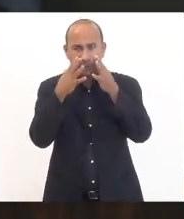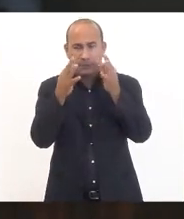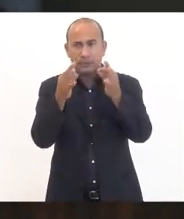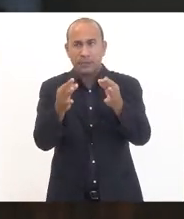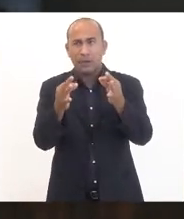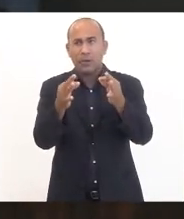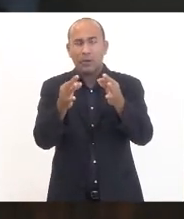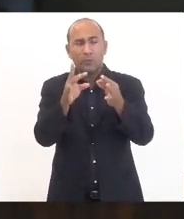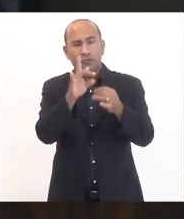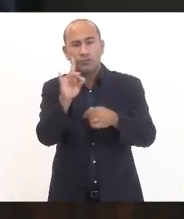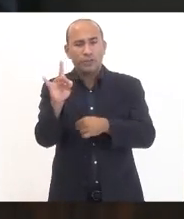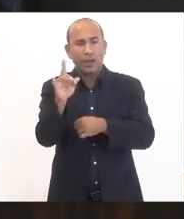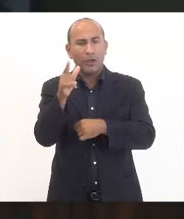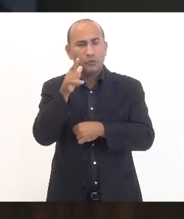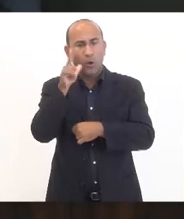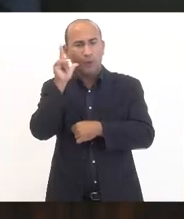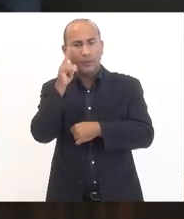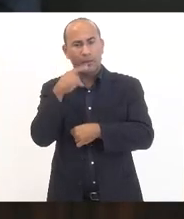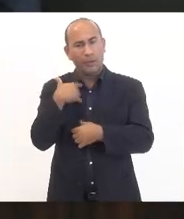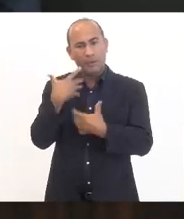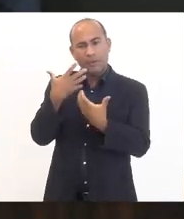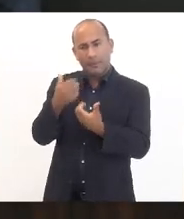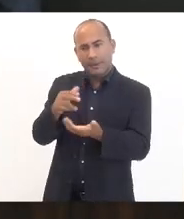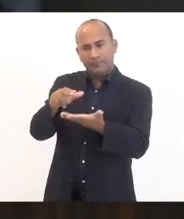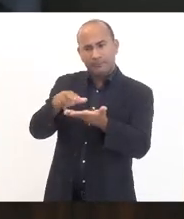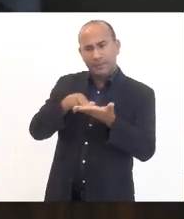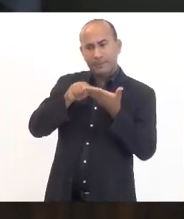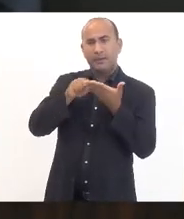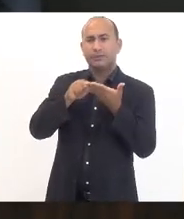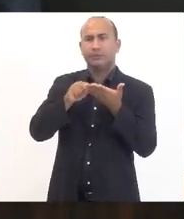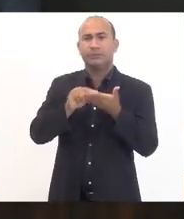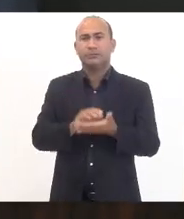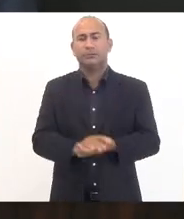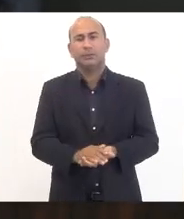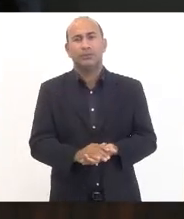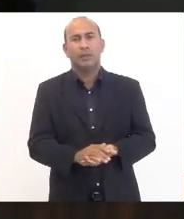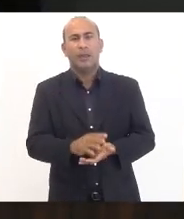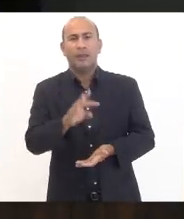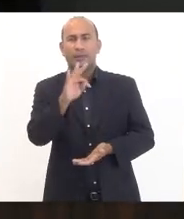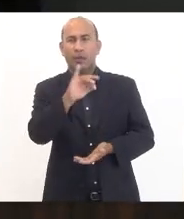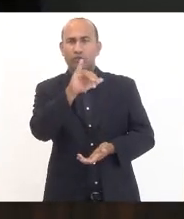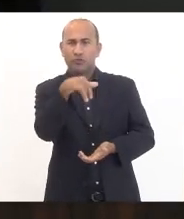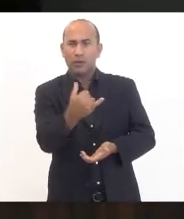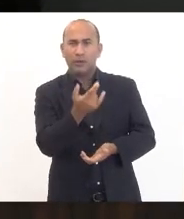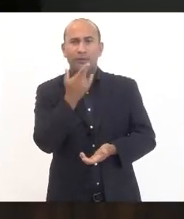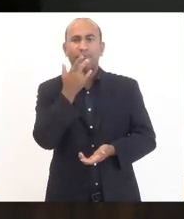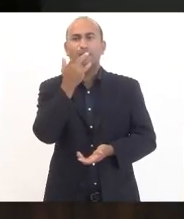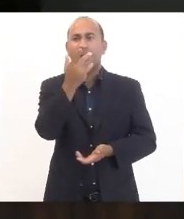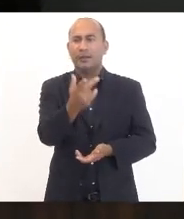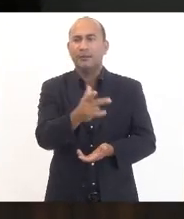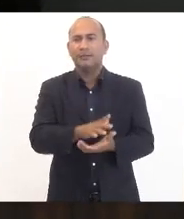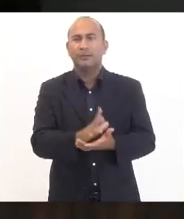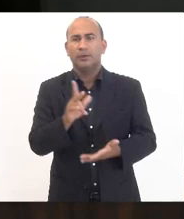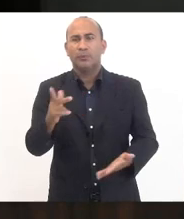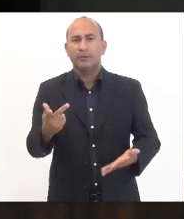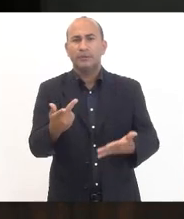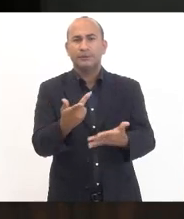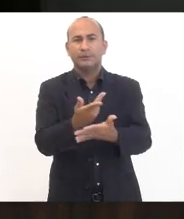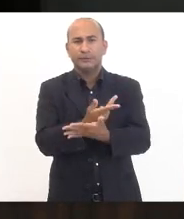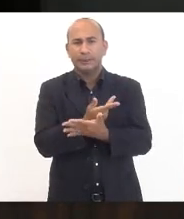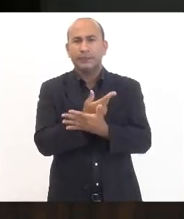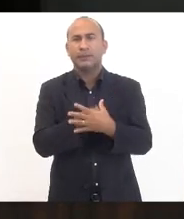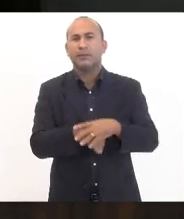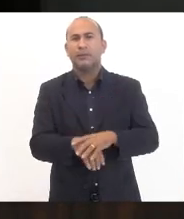no dia de ontem eu recebi uma mensagem do TJ em relação à elevação das comarcas